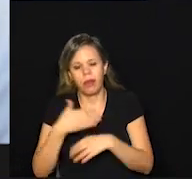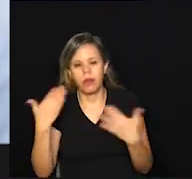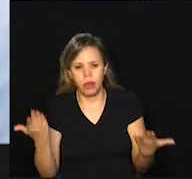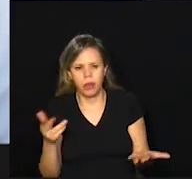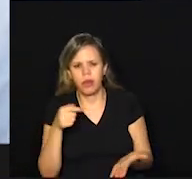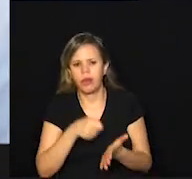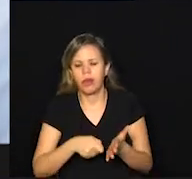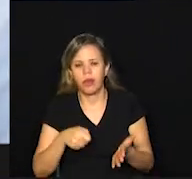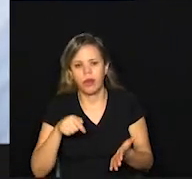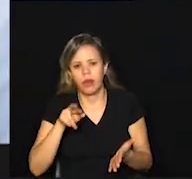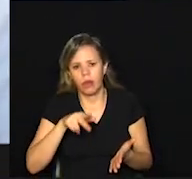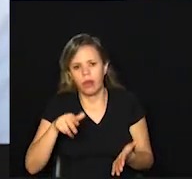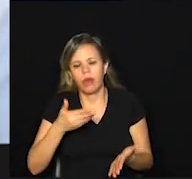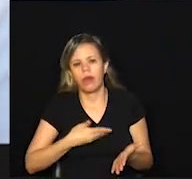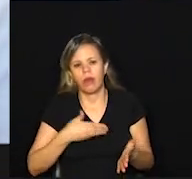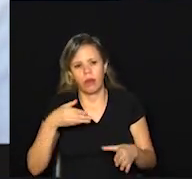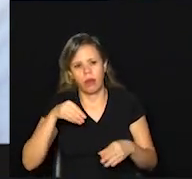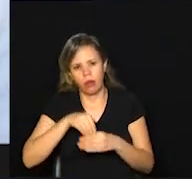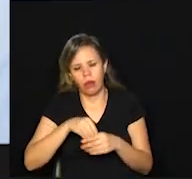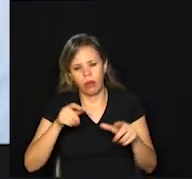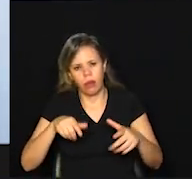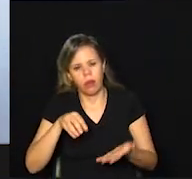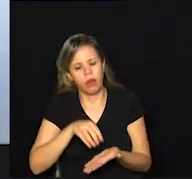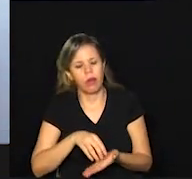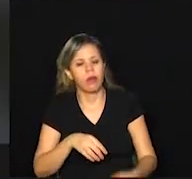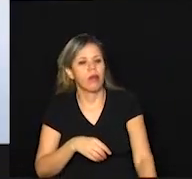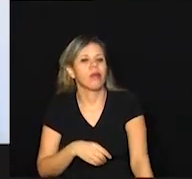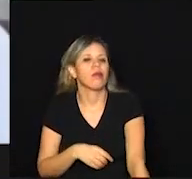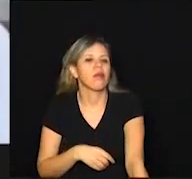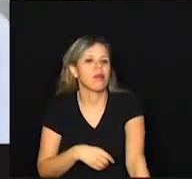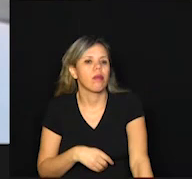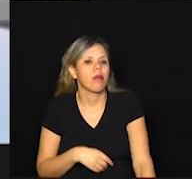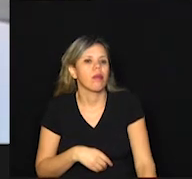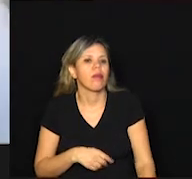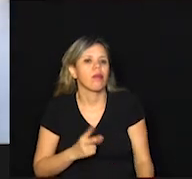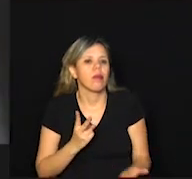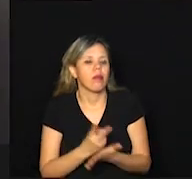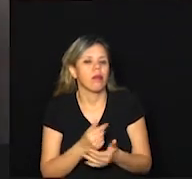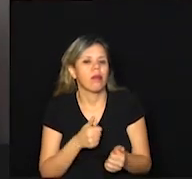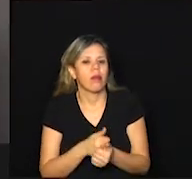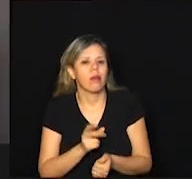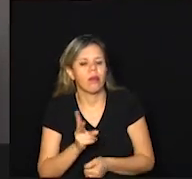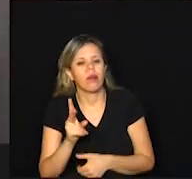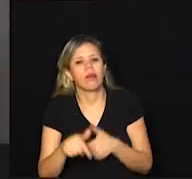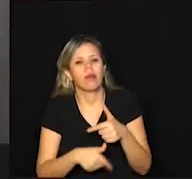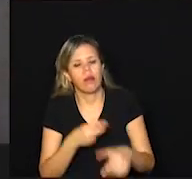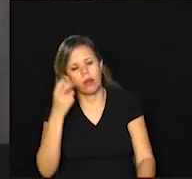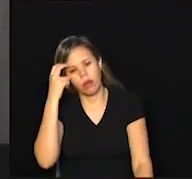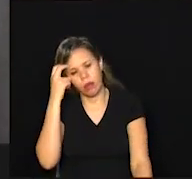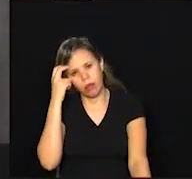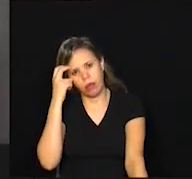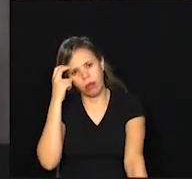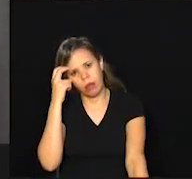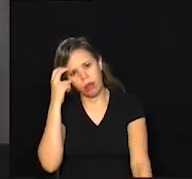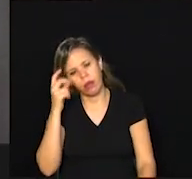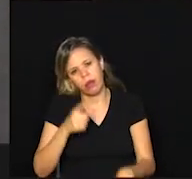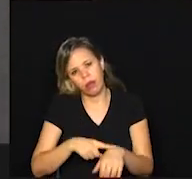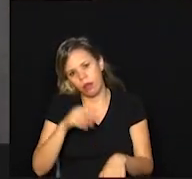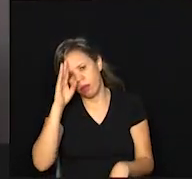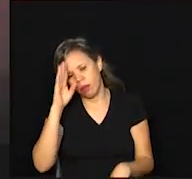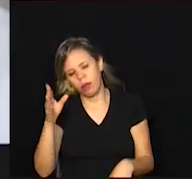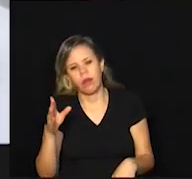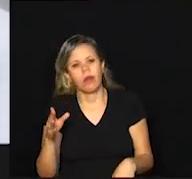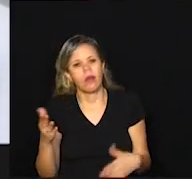qual luta que eles nos passam mesmo desses passos que manter de pé todo esse esse esse esse momento Principalmente